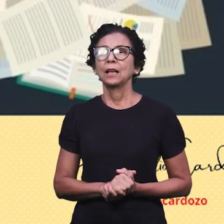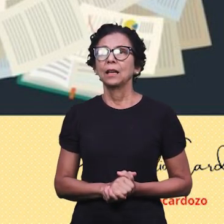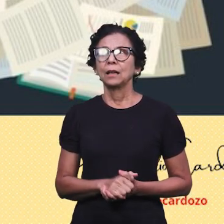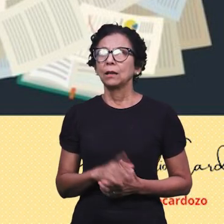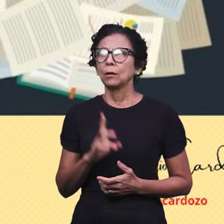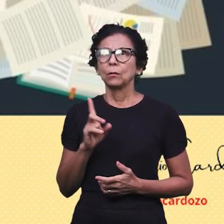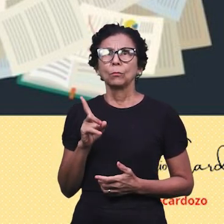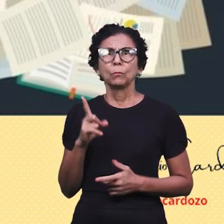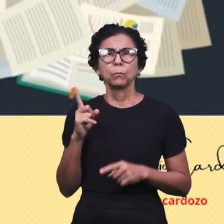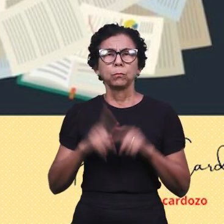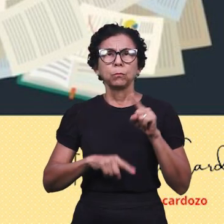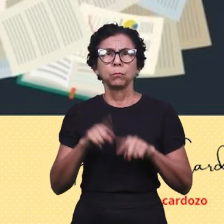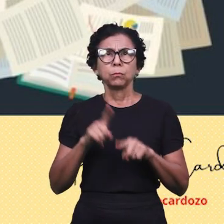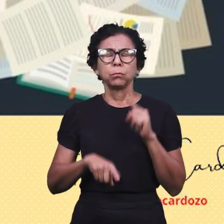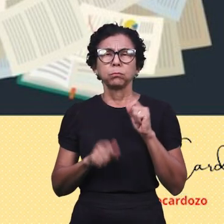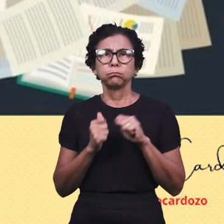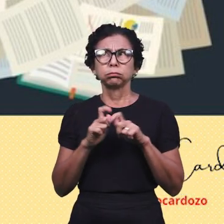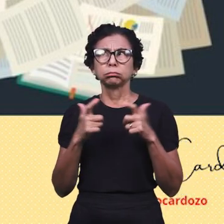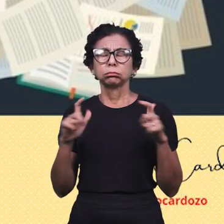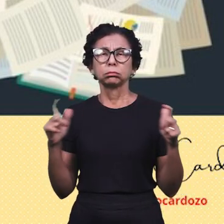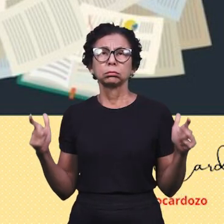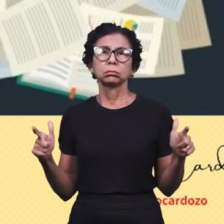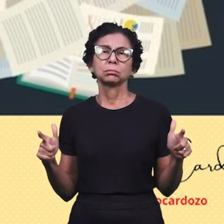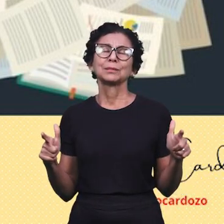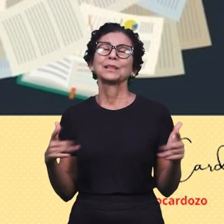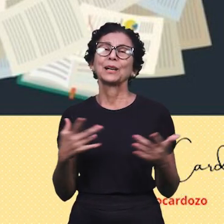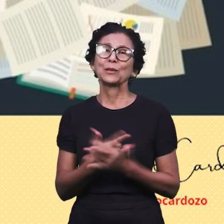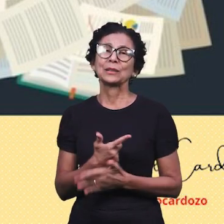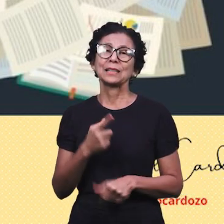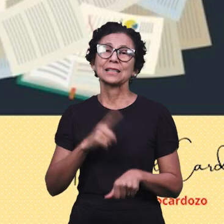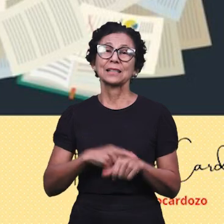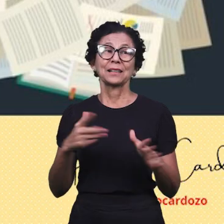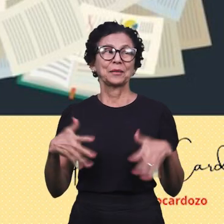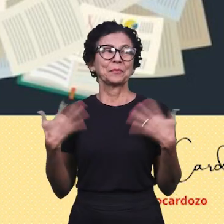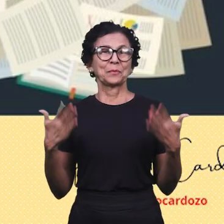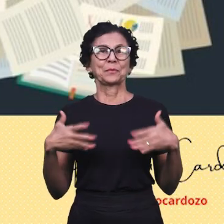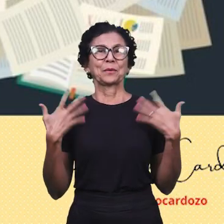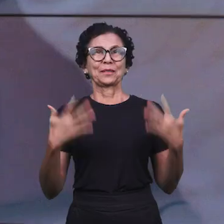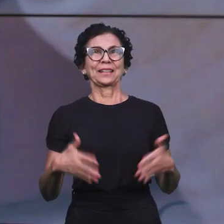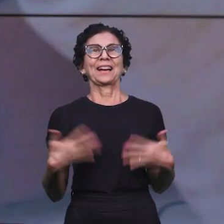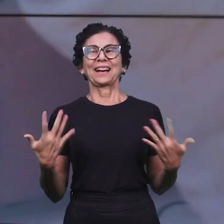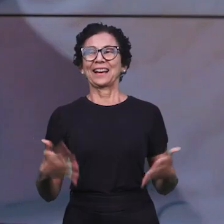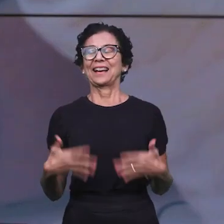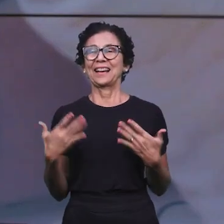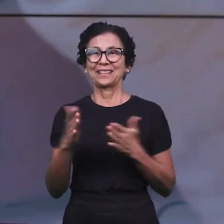material. Isso às vezes ocorre também da empolgação inicial. A pessoa está ali, ó,